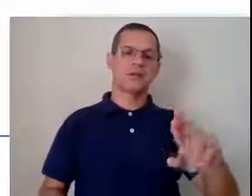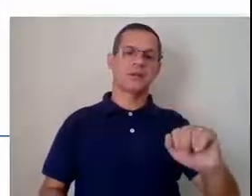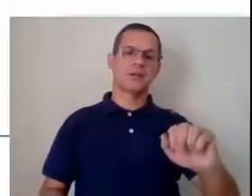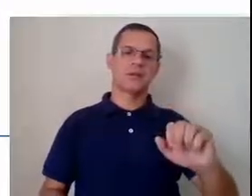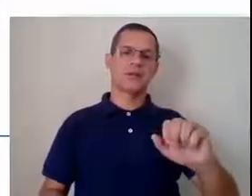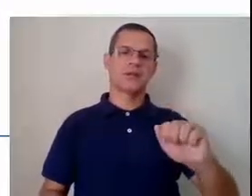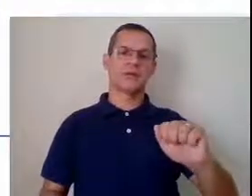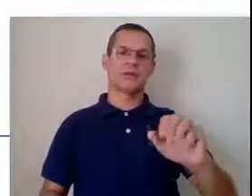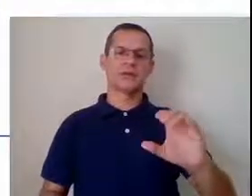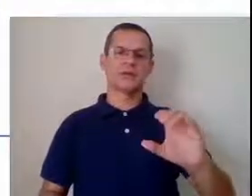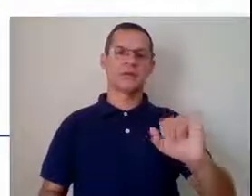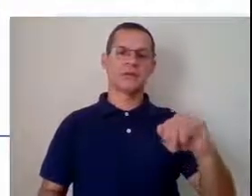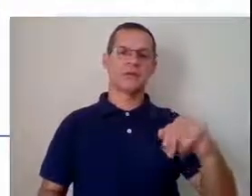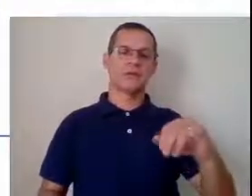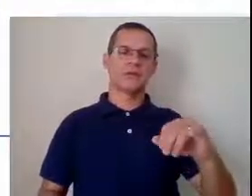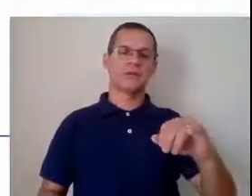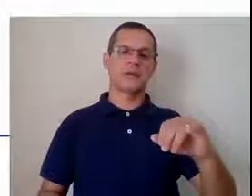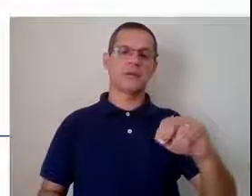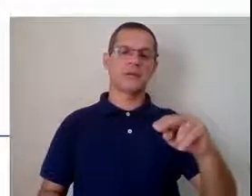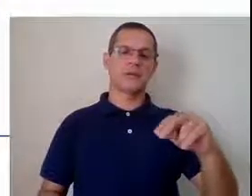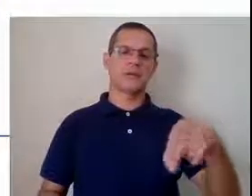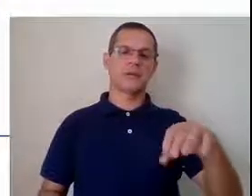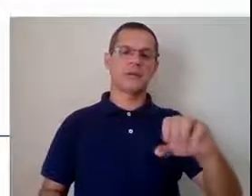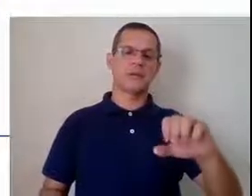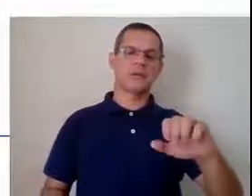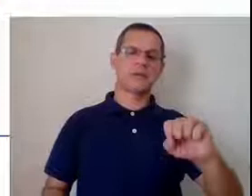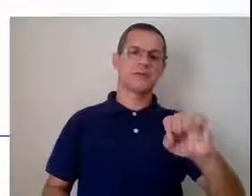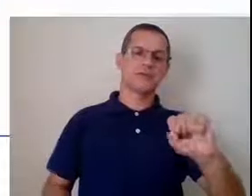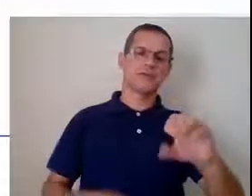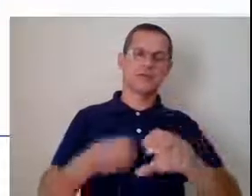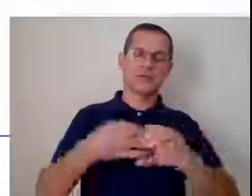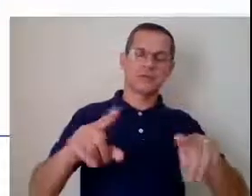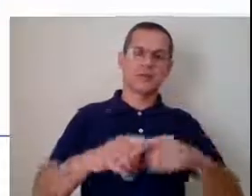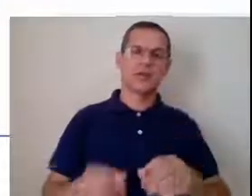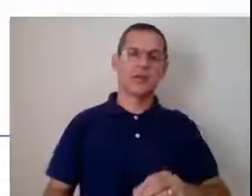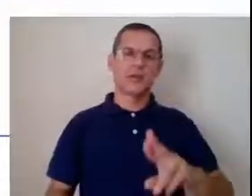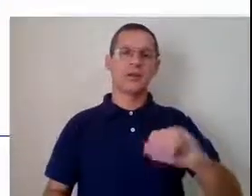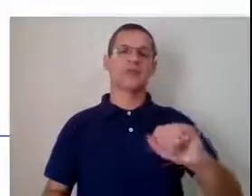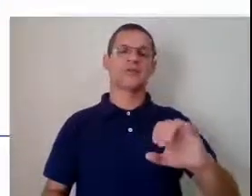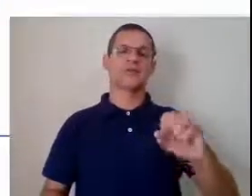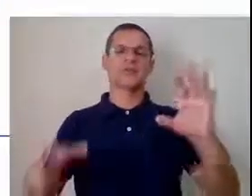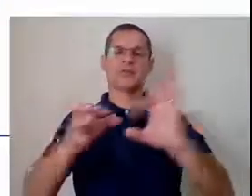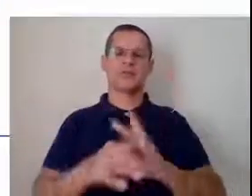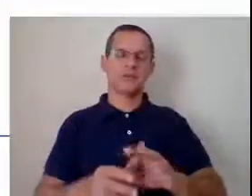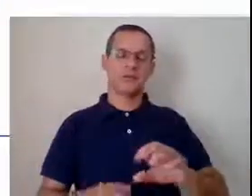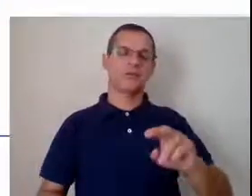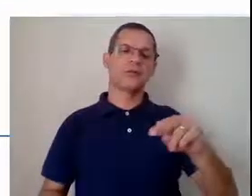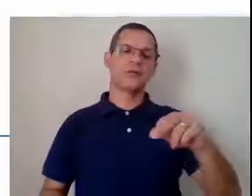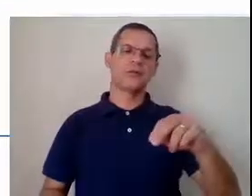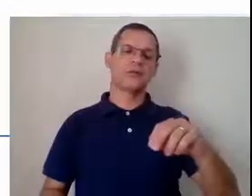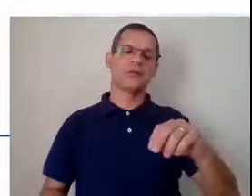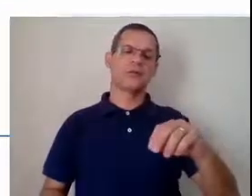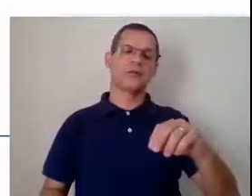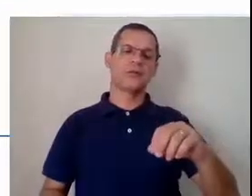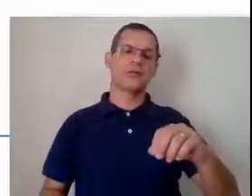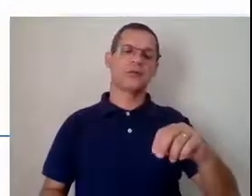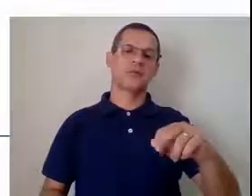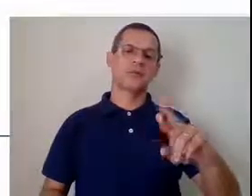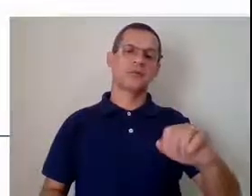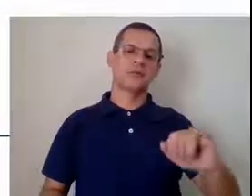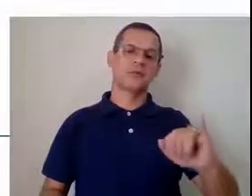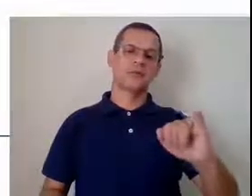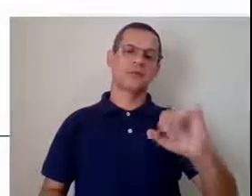fora, né? Então, os reais são uniões dos racionais com os inteiros, enfim,